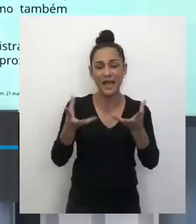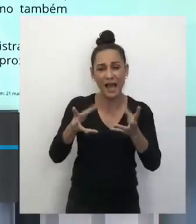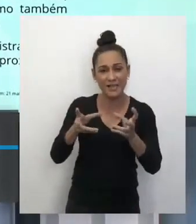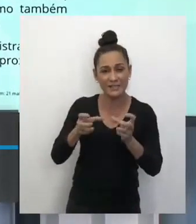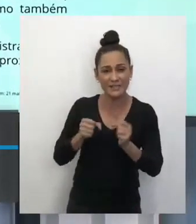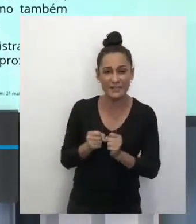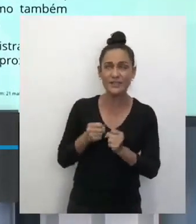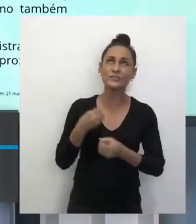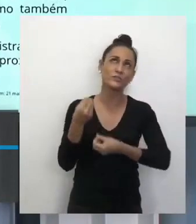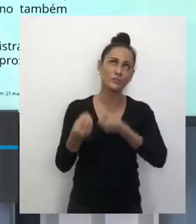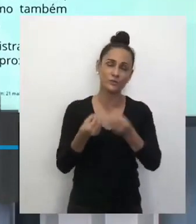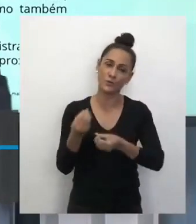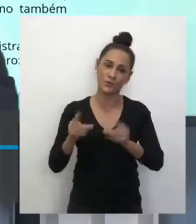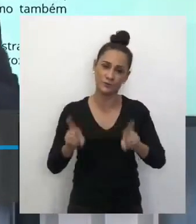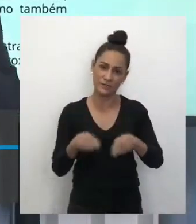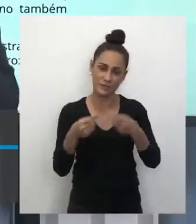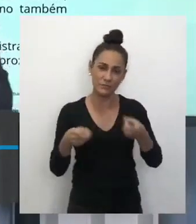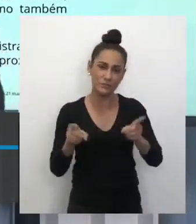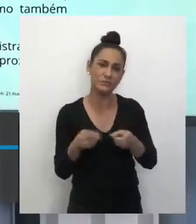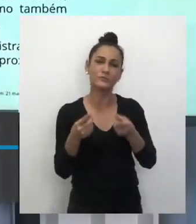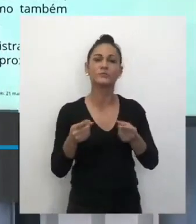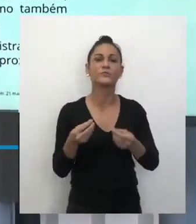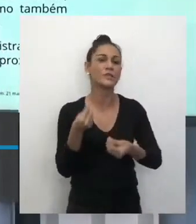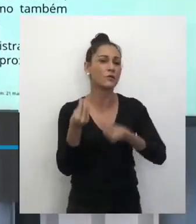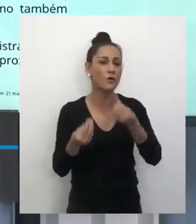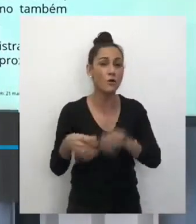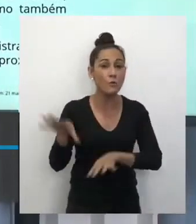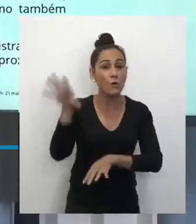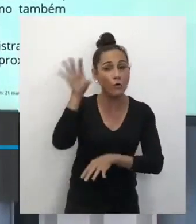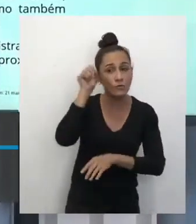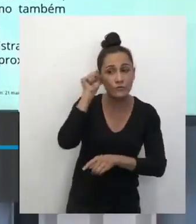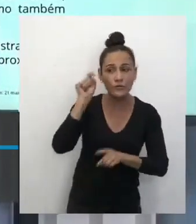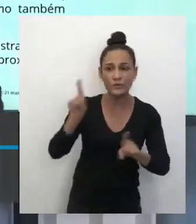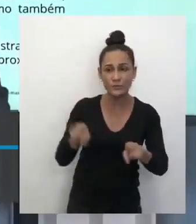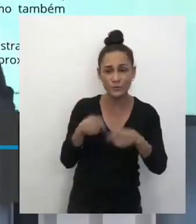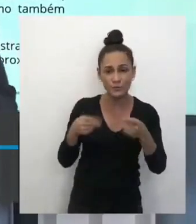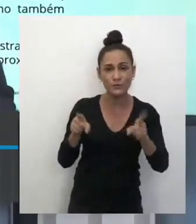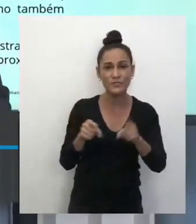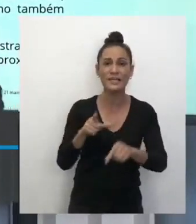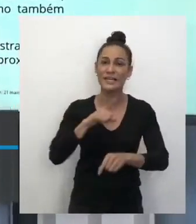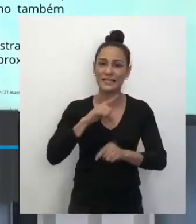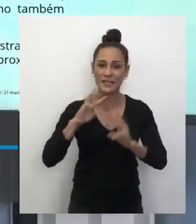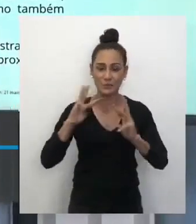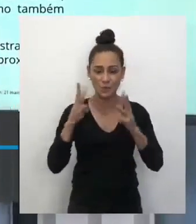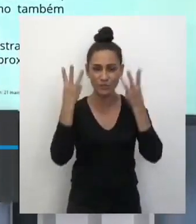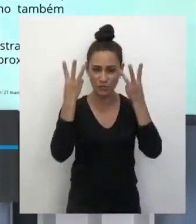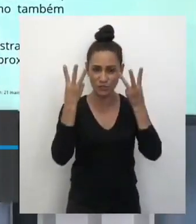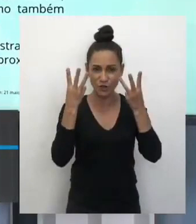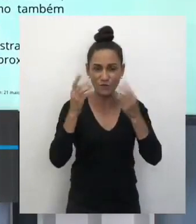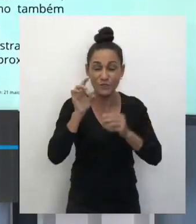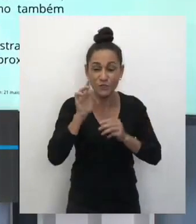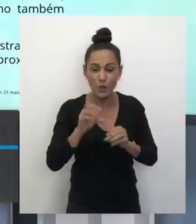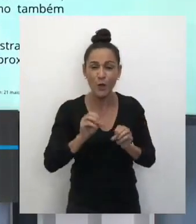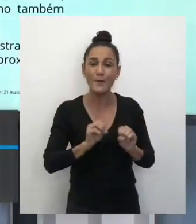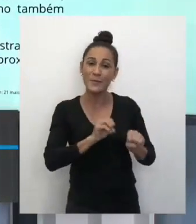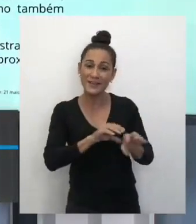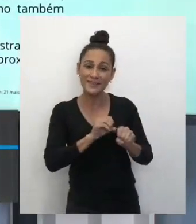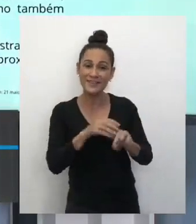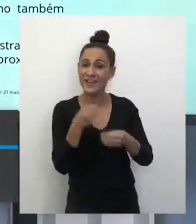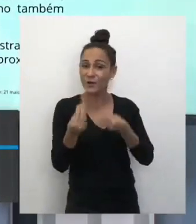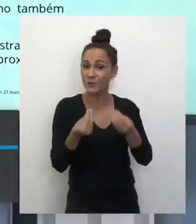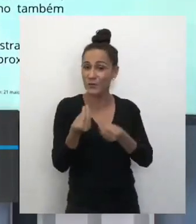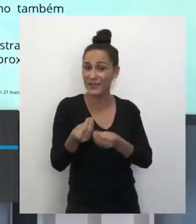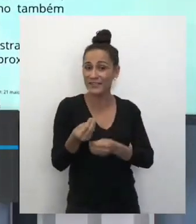produz música, como se faz música, né, como ouvir música, né. Existem workshops e palestras só para ensinar como você vai ouvir